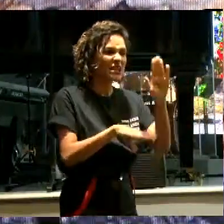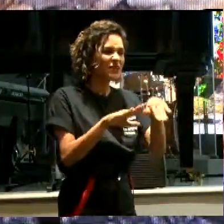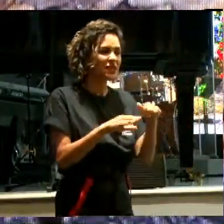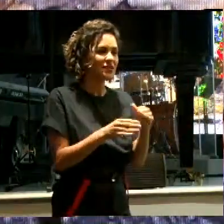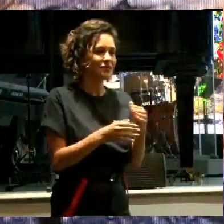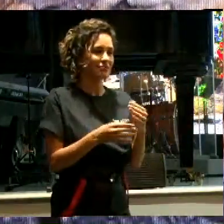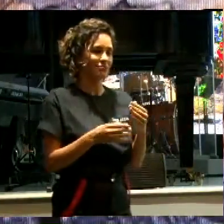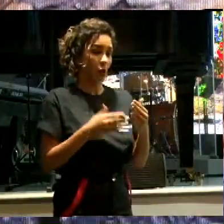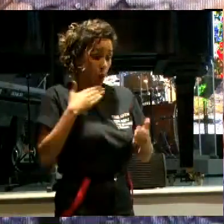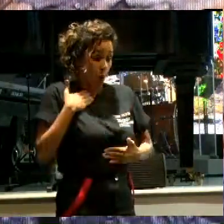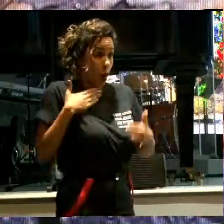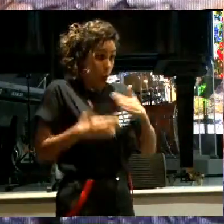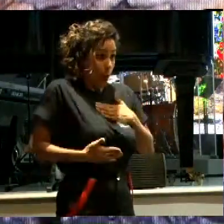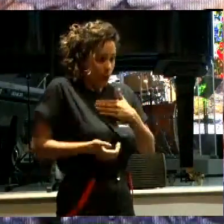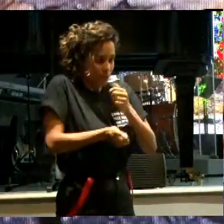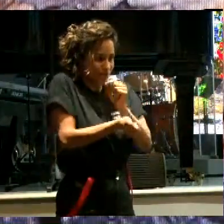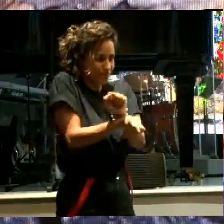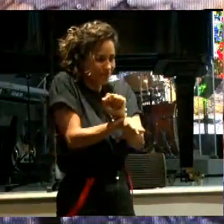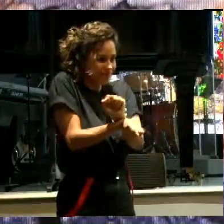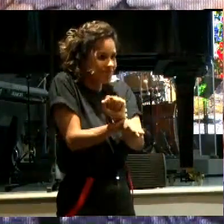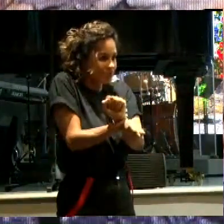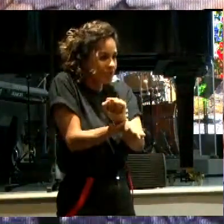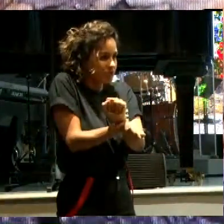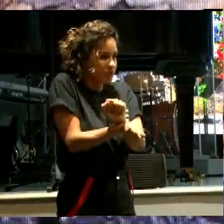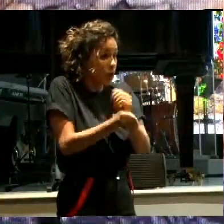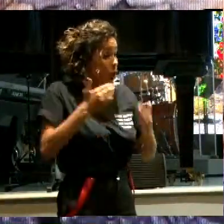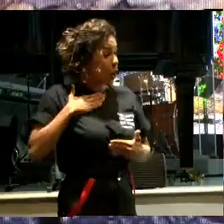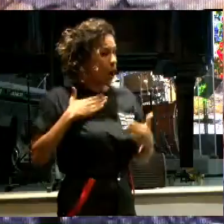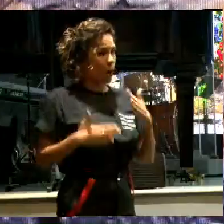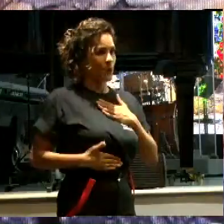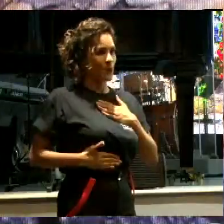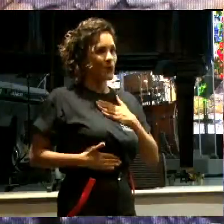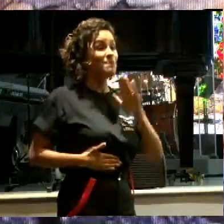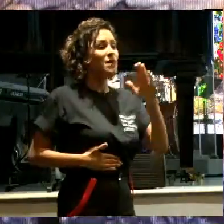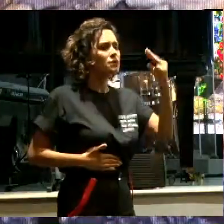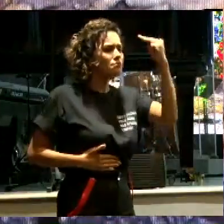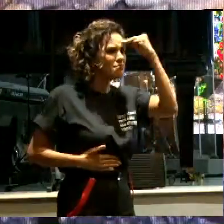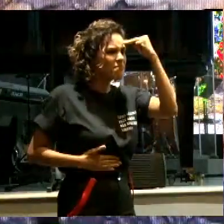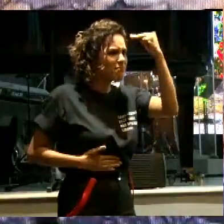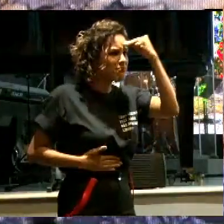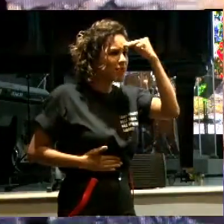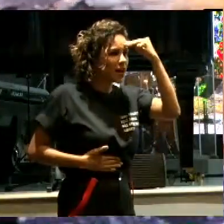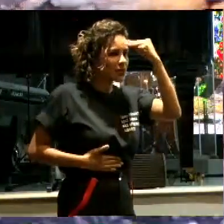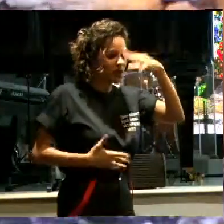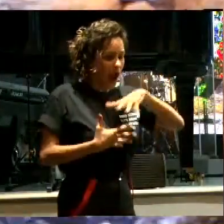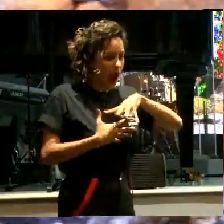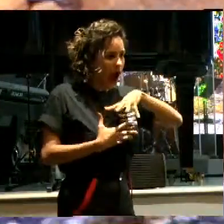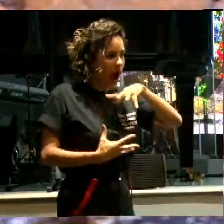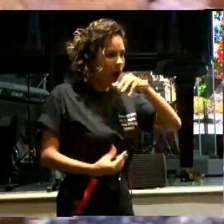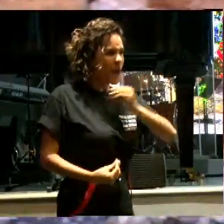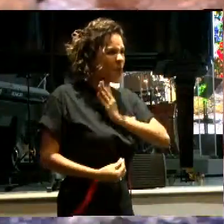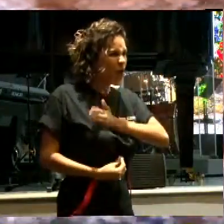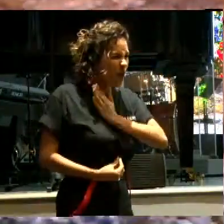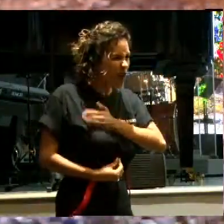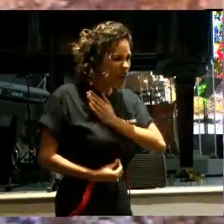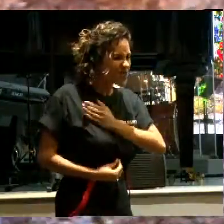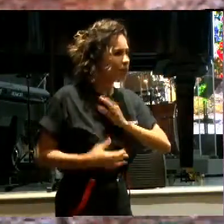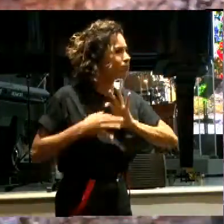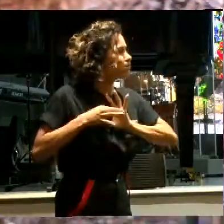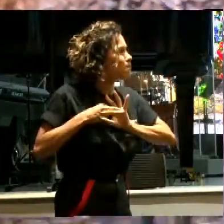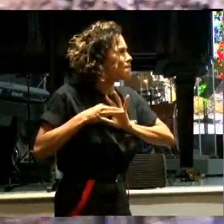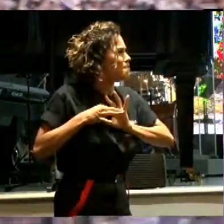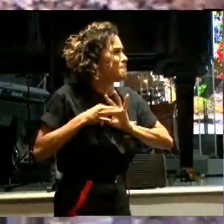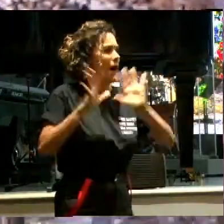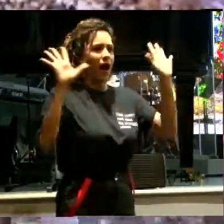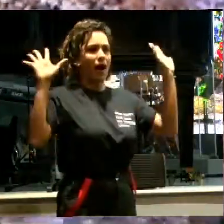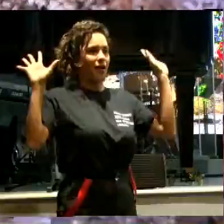cativo, naquela prisão de ser uma escrava naquele lugar. Mas a mente, a alma dela, a essência dela